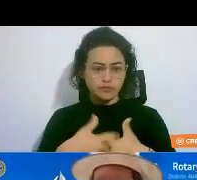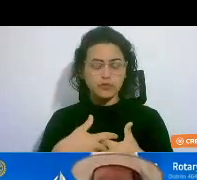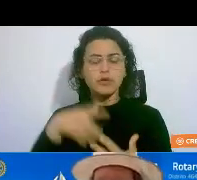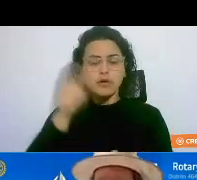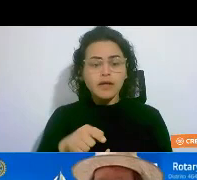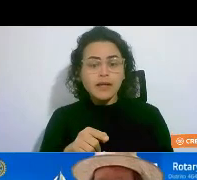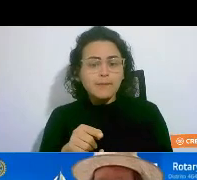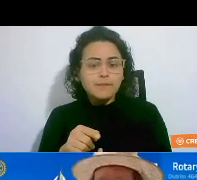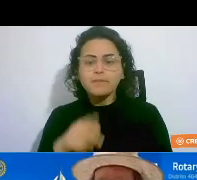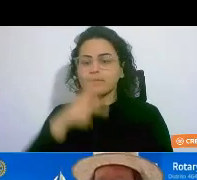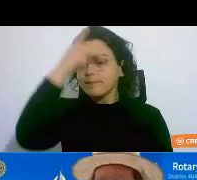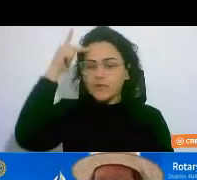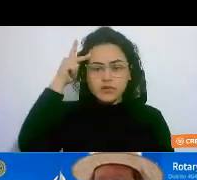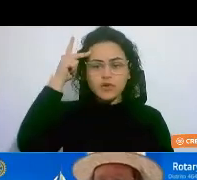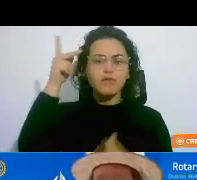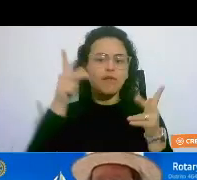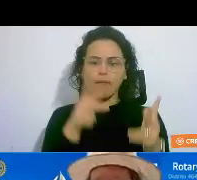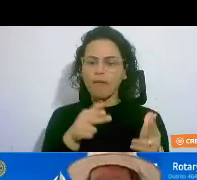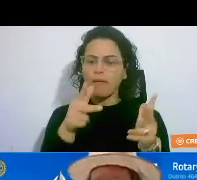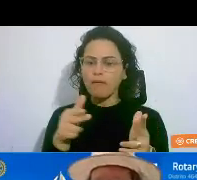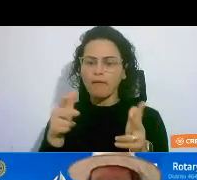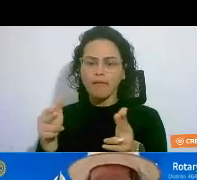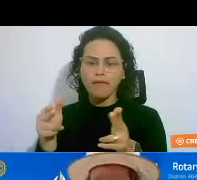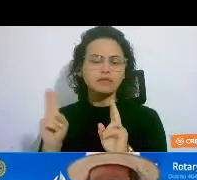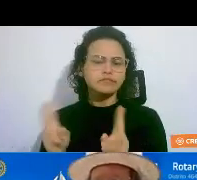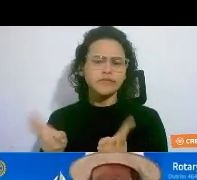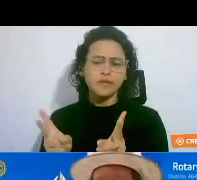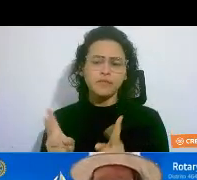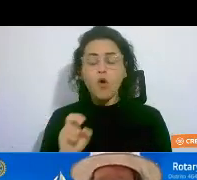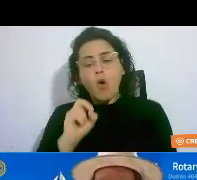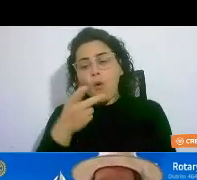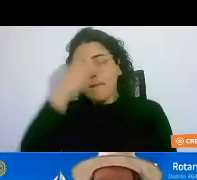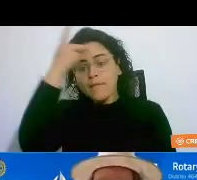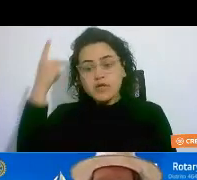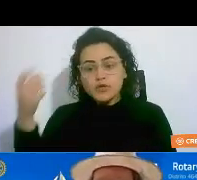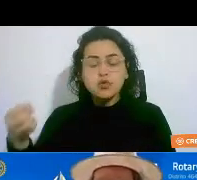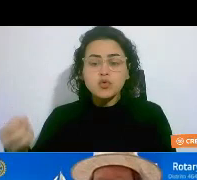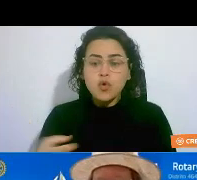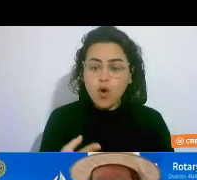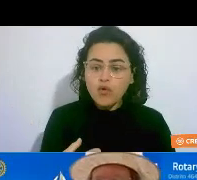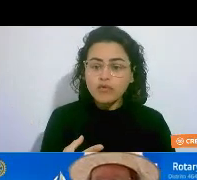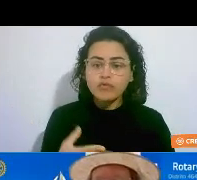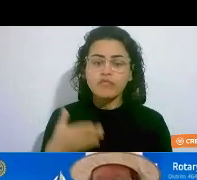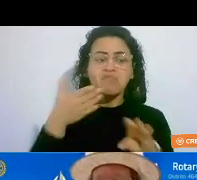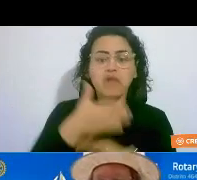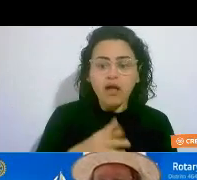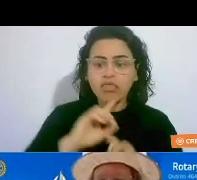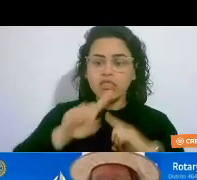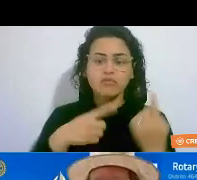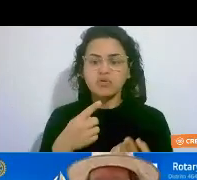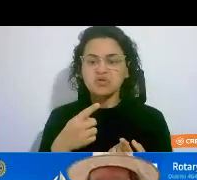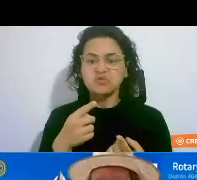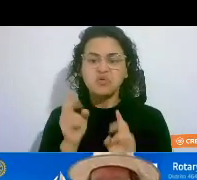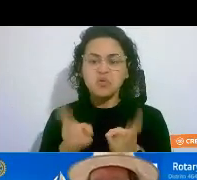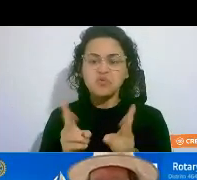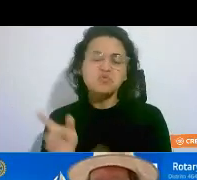as mesmas pessoas, ou são pessoas novas que vão naquele seminário e depois não vão mais, porque ela naquele ano ela está